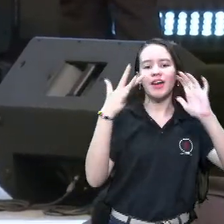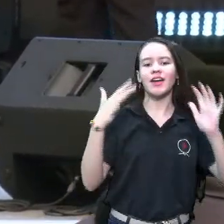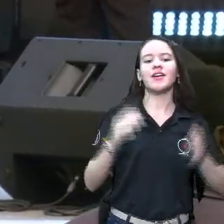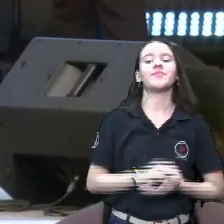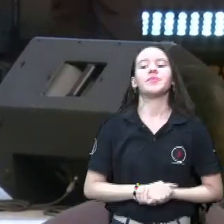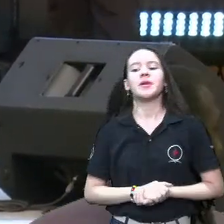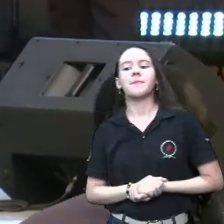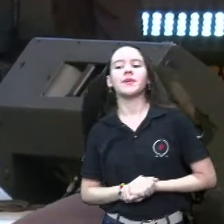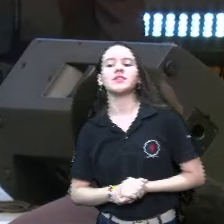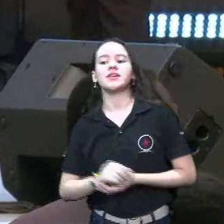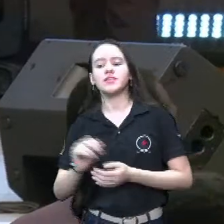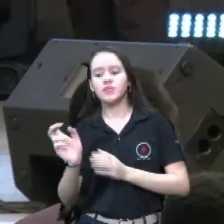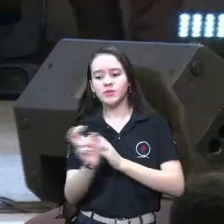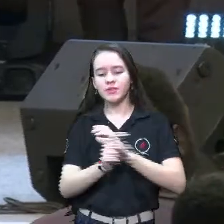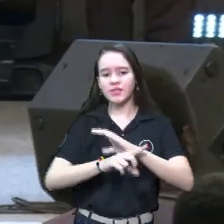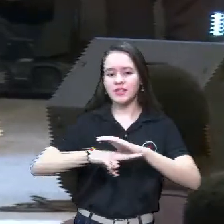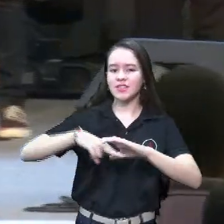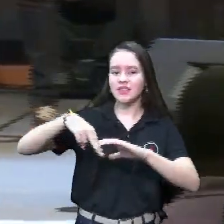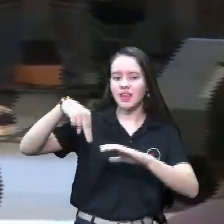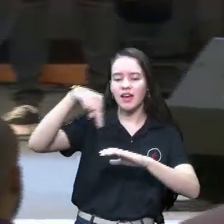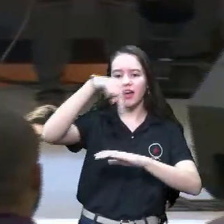glória, pois